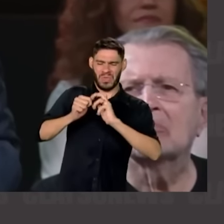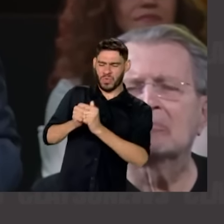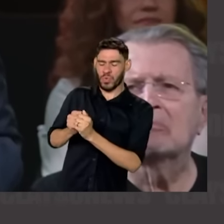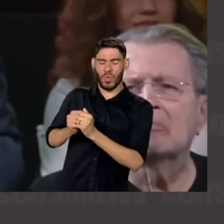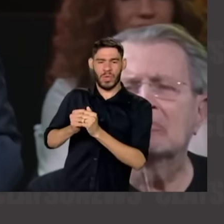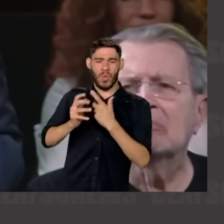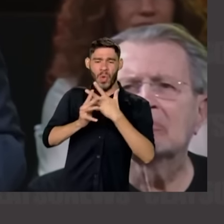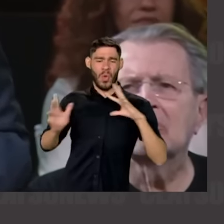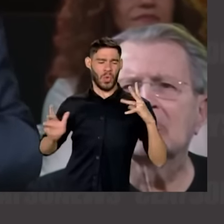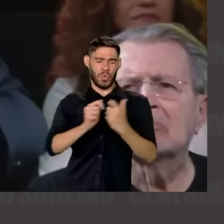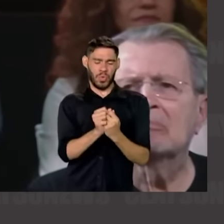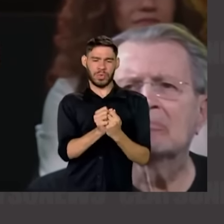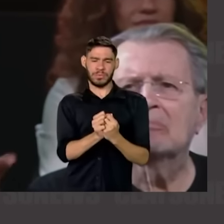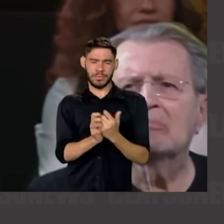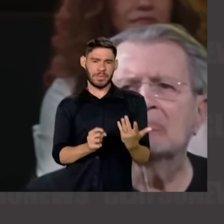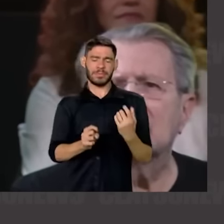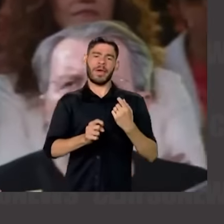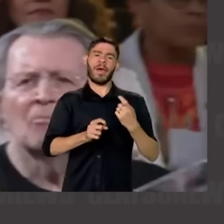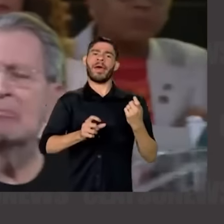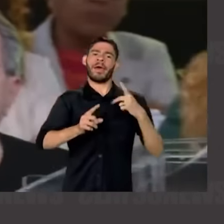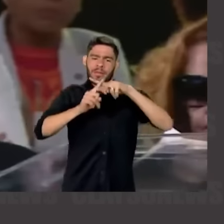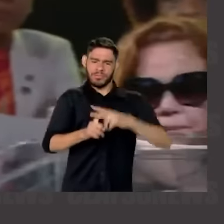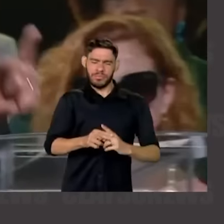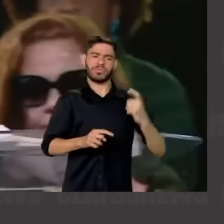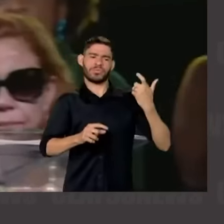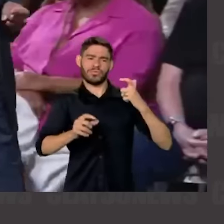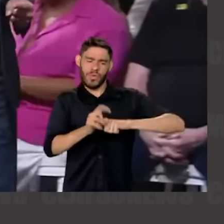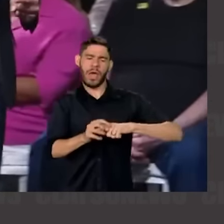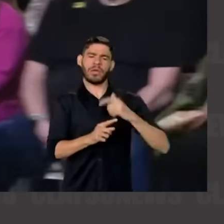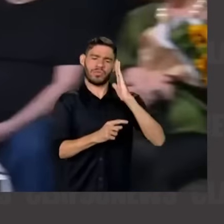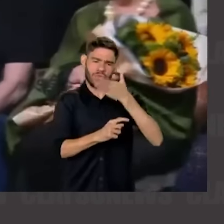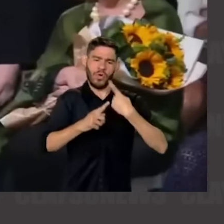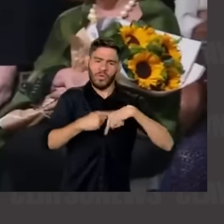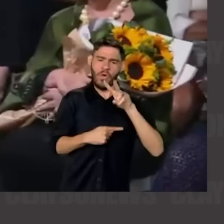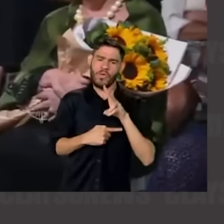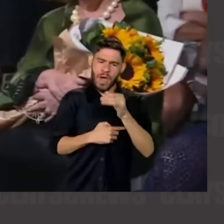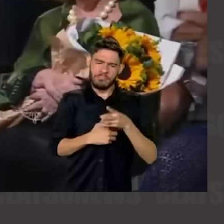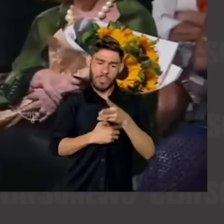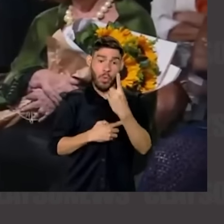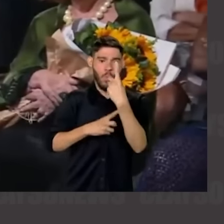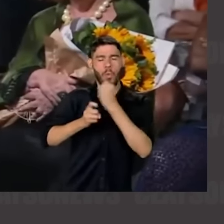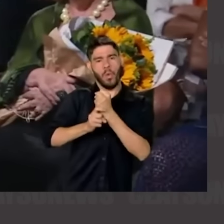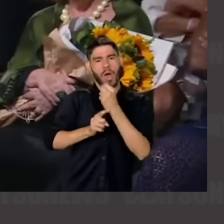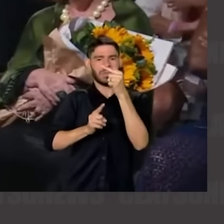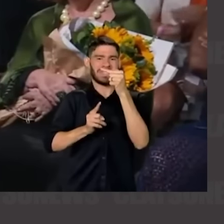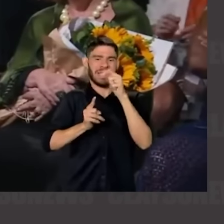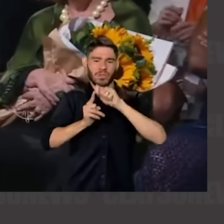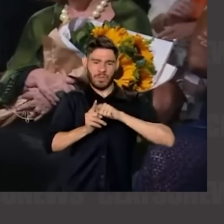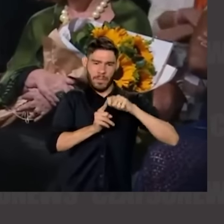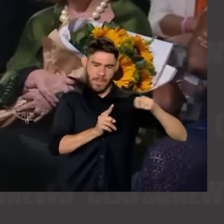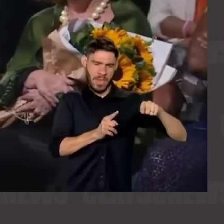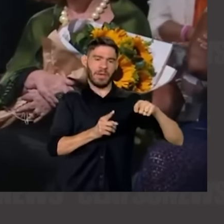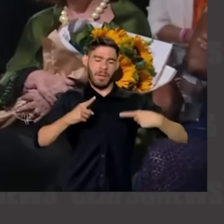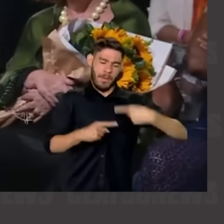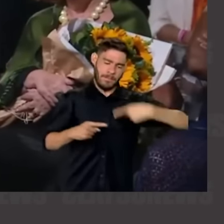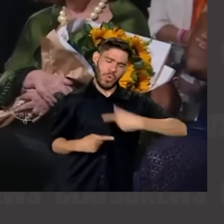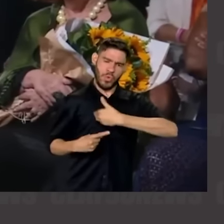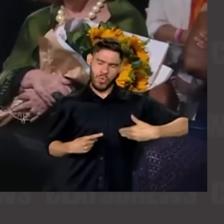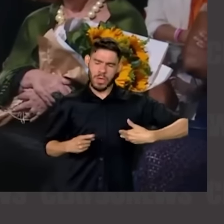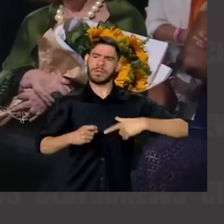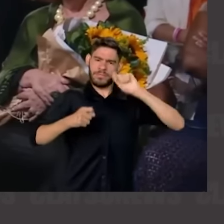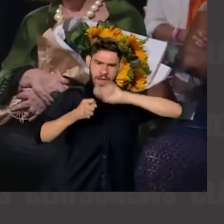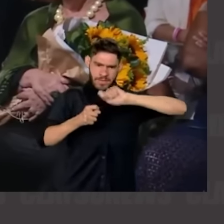pedra. E nós estamos reconstruindo. E vamos reconstruir. Eu já fiz nesse 1 ano e 7 meses mais políticas